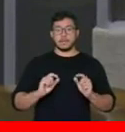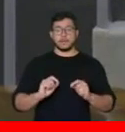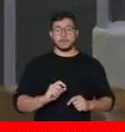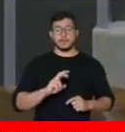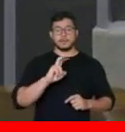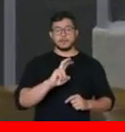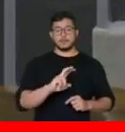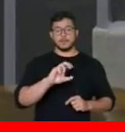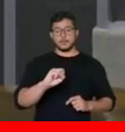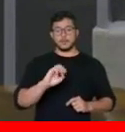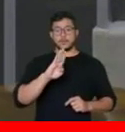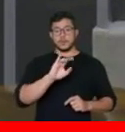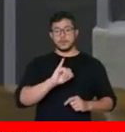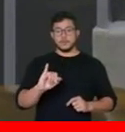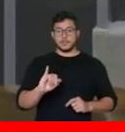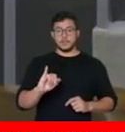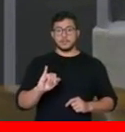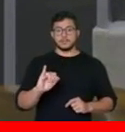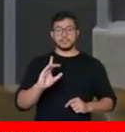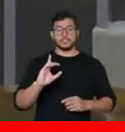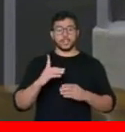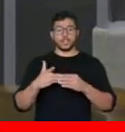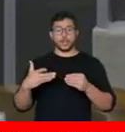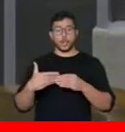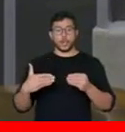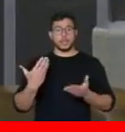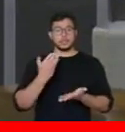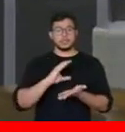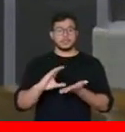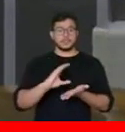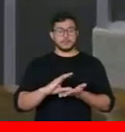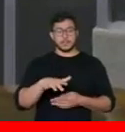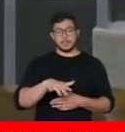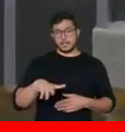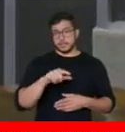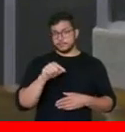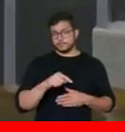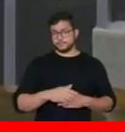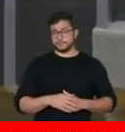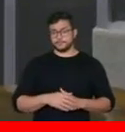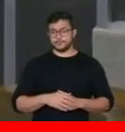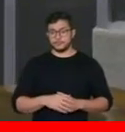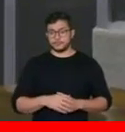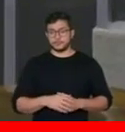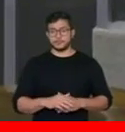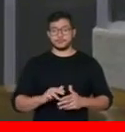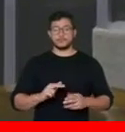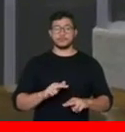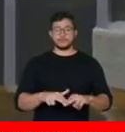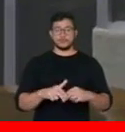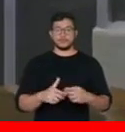58 bilhões de dólares de investimento na educação e na saúde. Por isso é que eles falam no fim